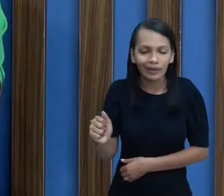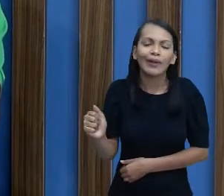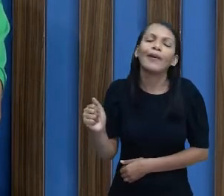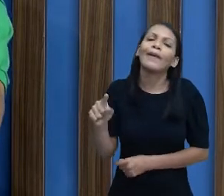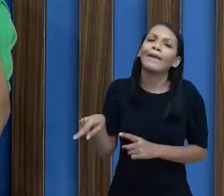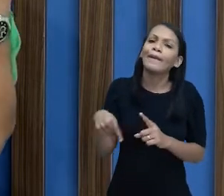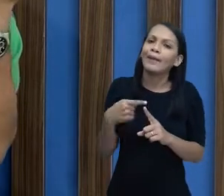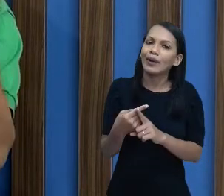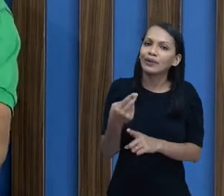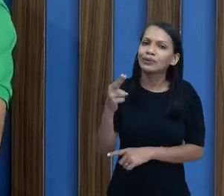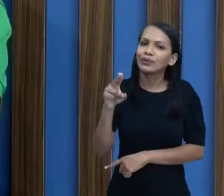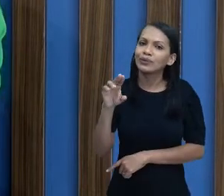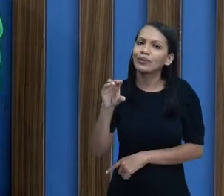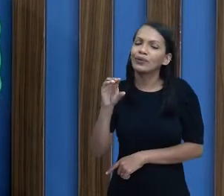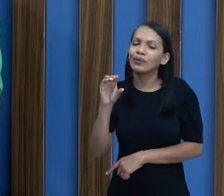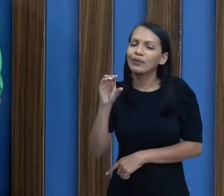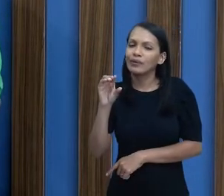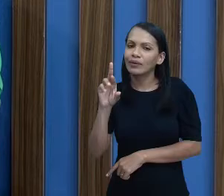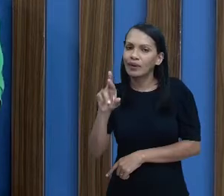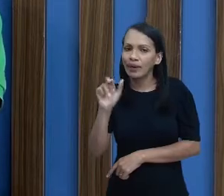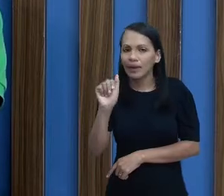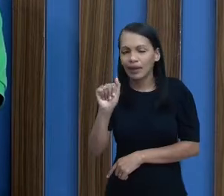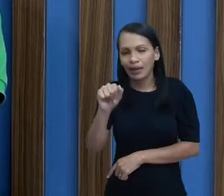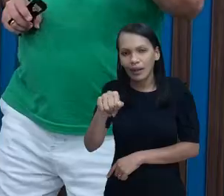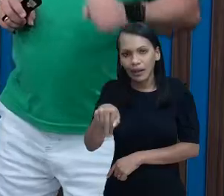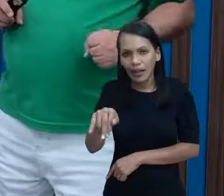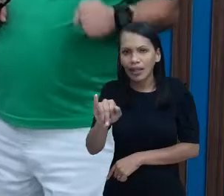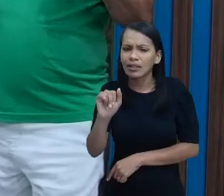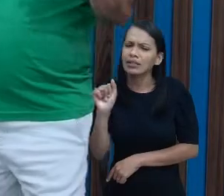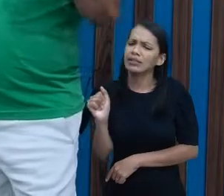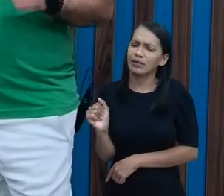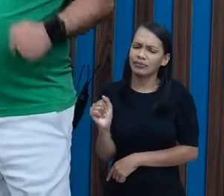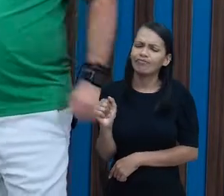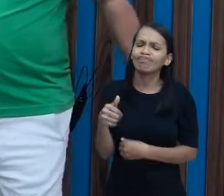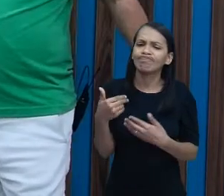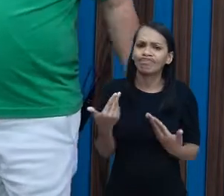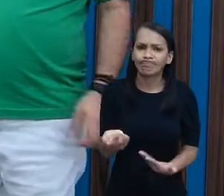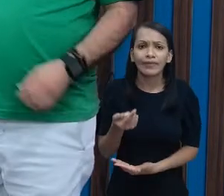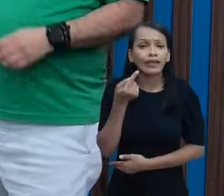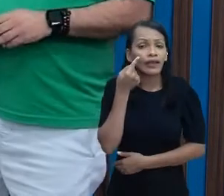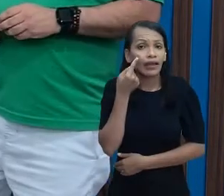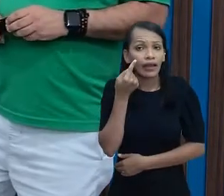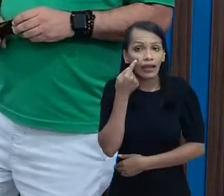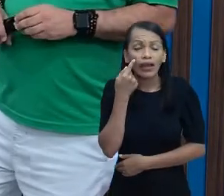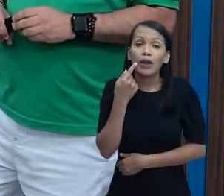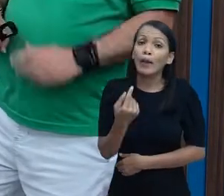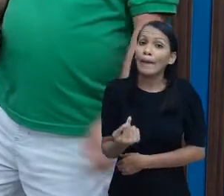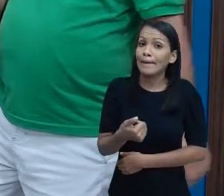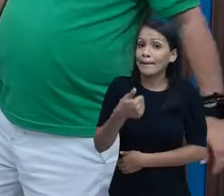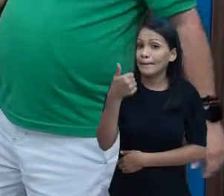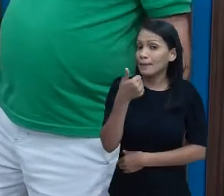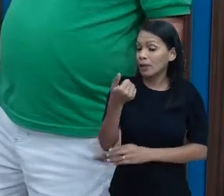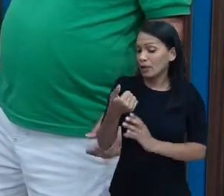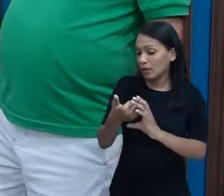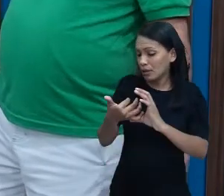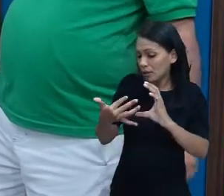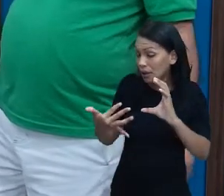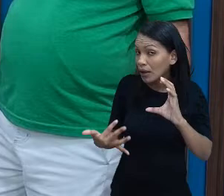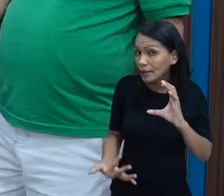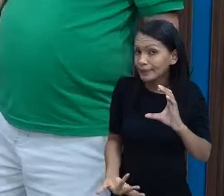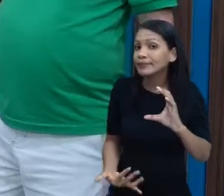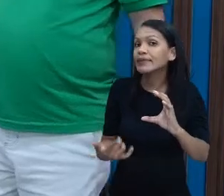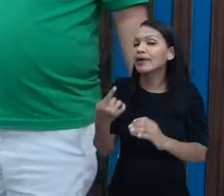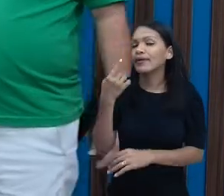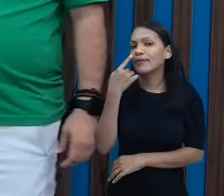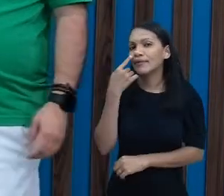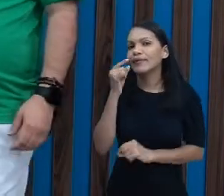e situações passadas. Exato. Então vejam só, como a gente estava falando, primeira característica aqui, ó, a gente